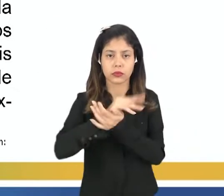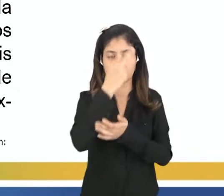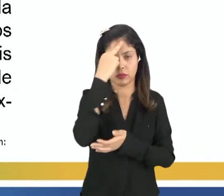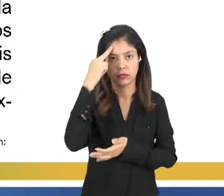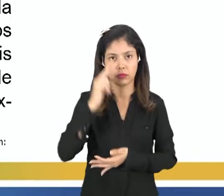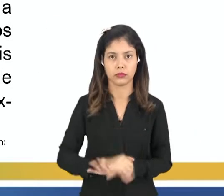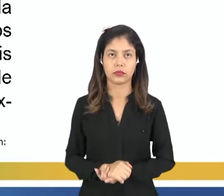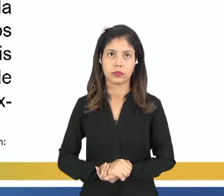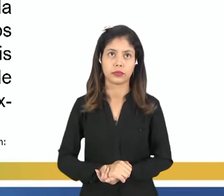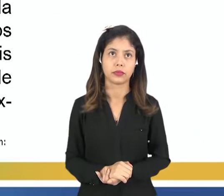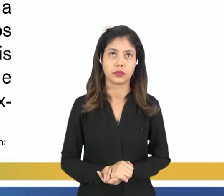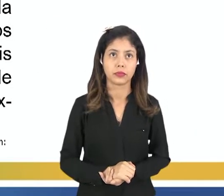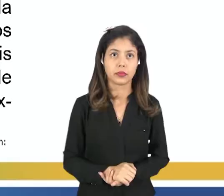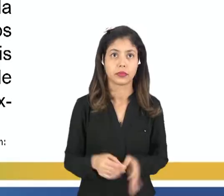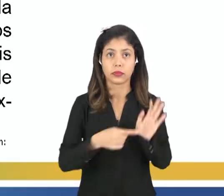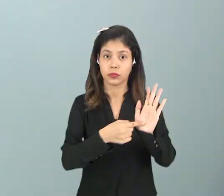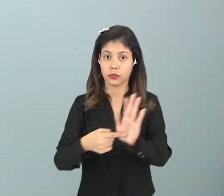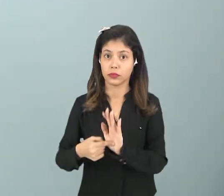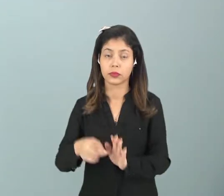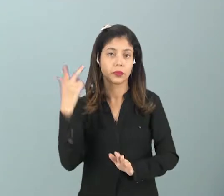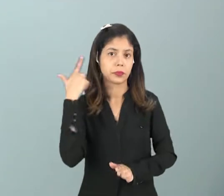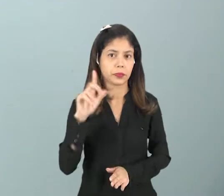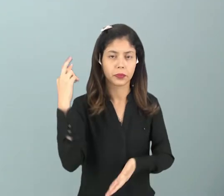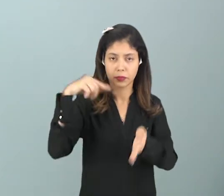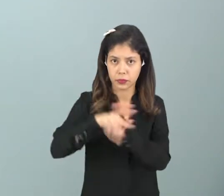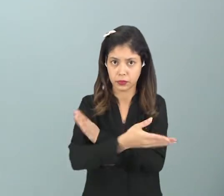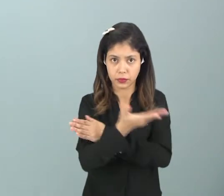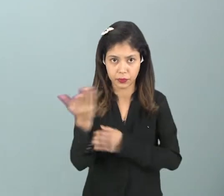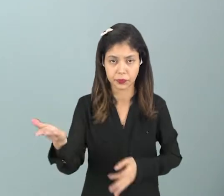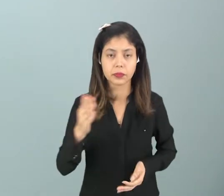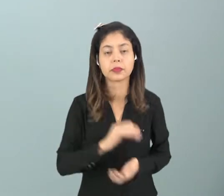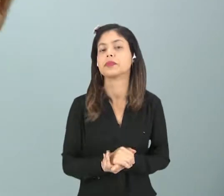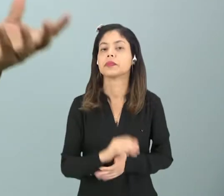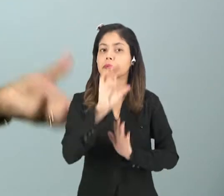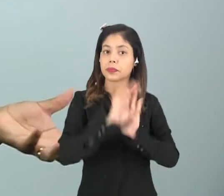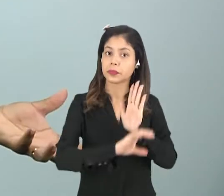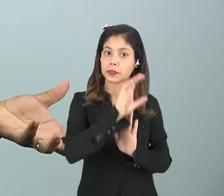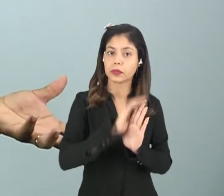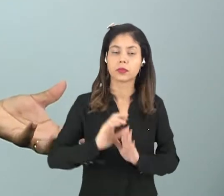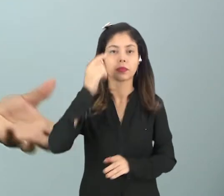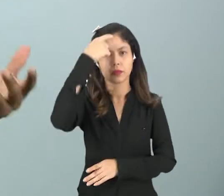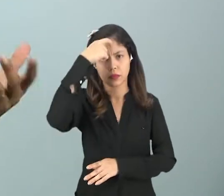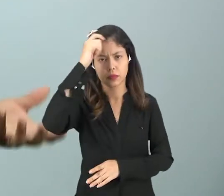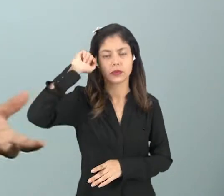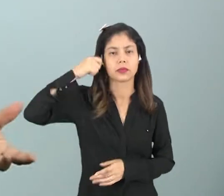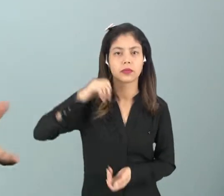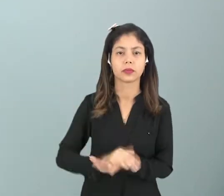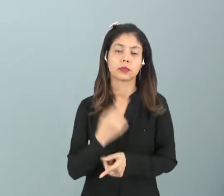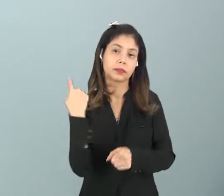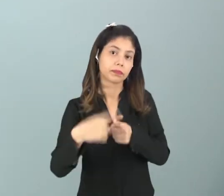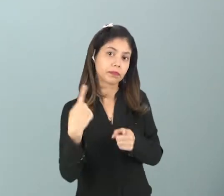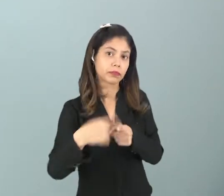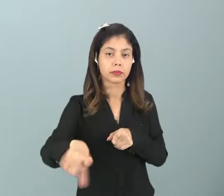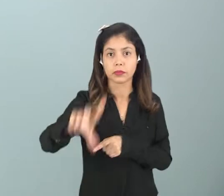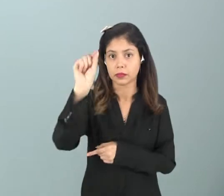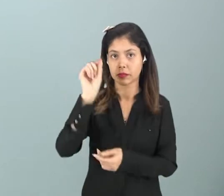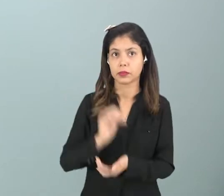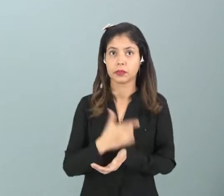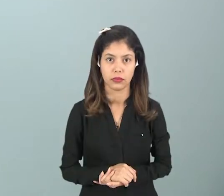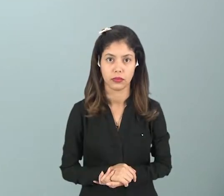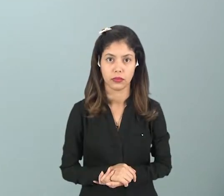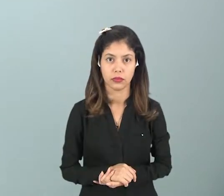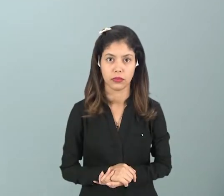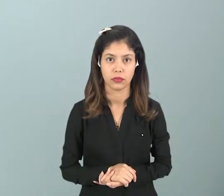história. Então, nesse momento, a gente consegue responder para vocês o conceito de consciência negra e por que foi escolhido o dia 20 de